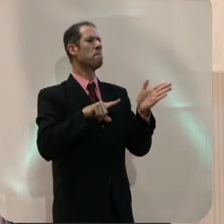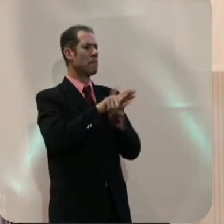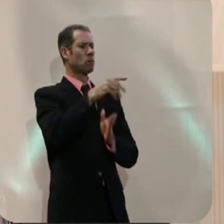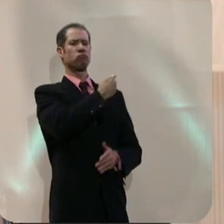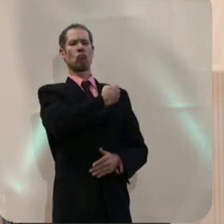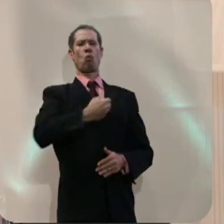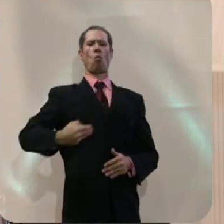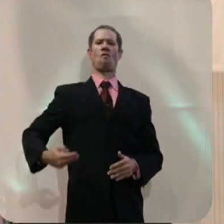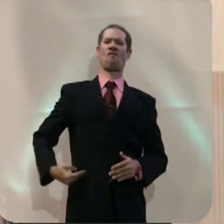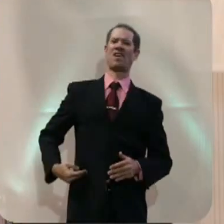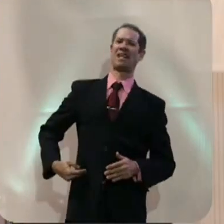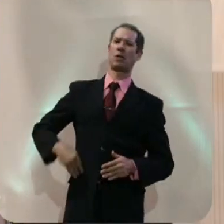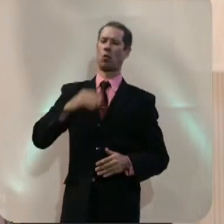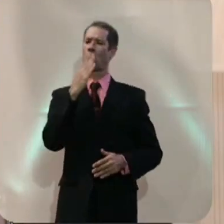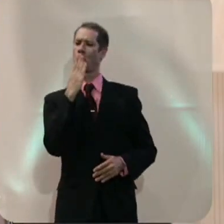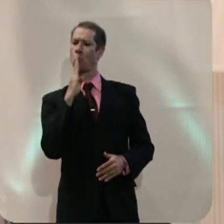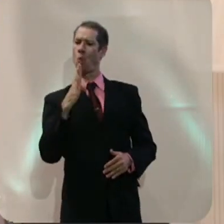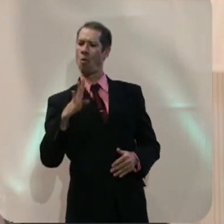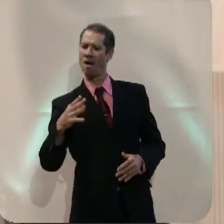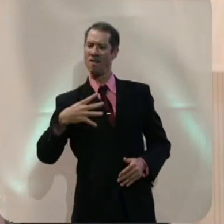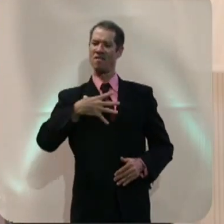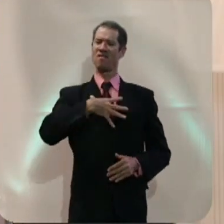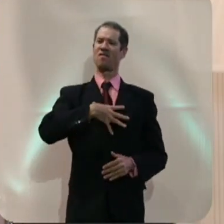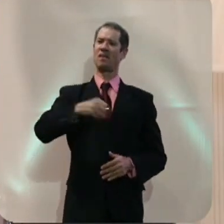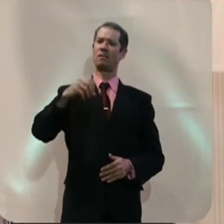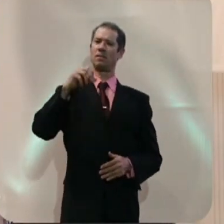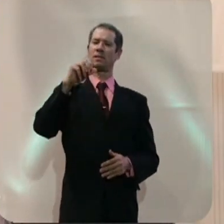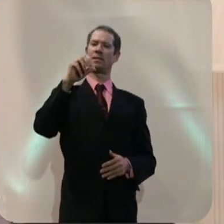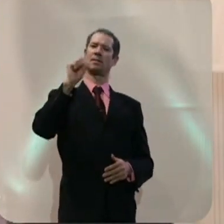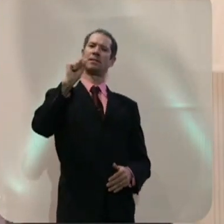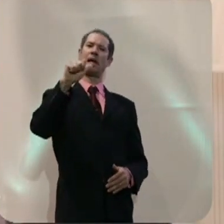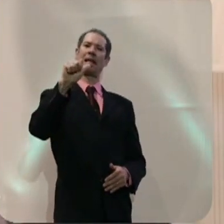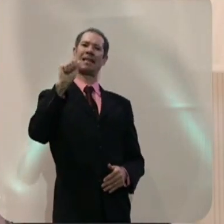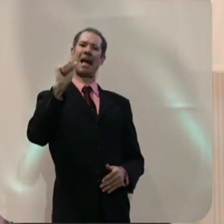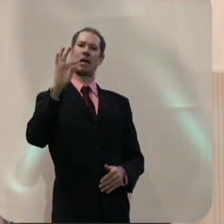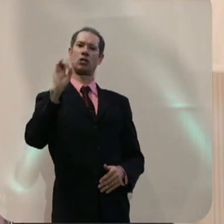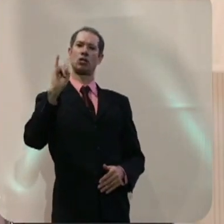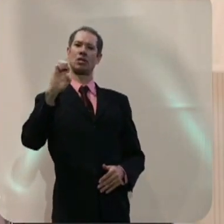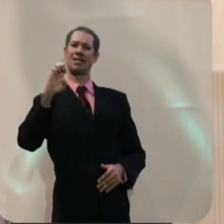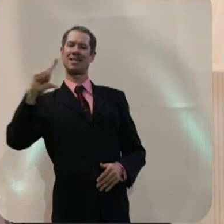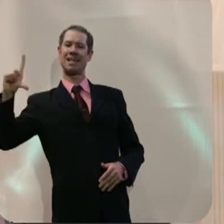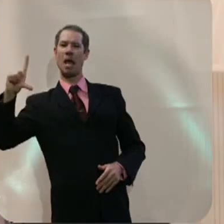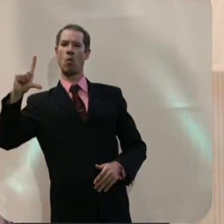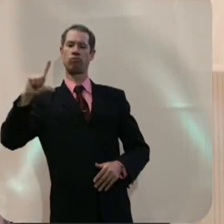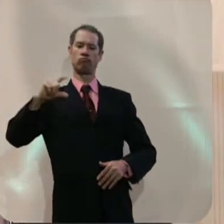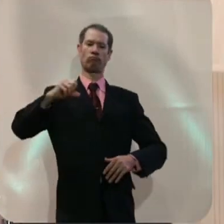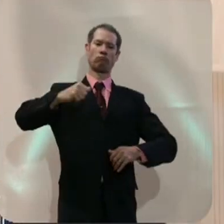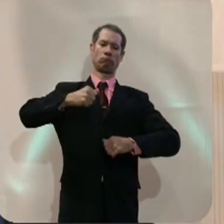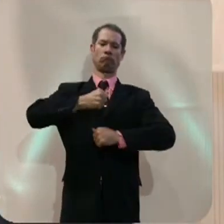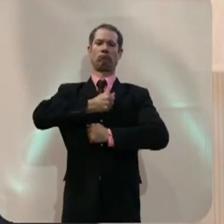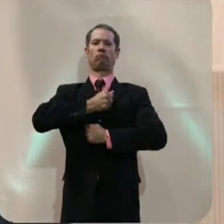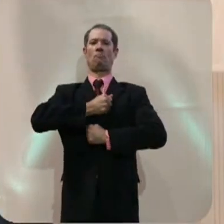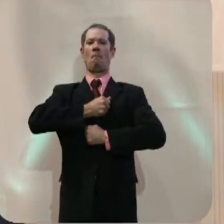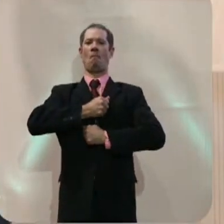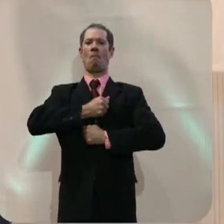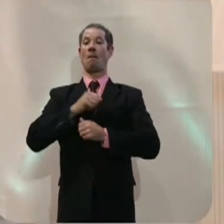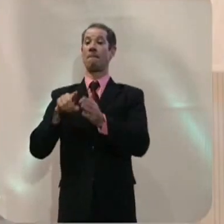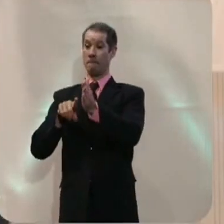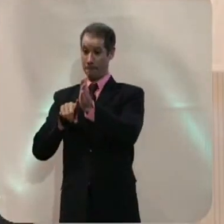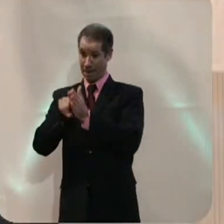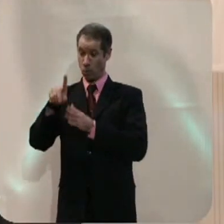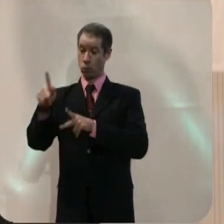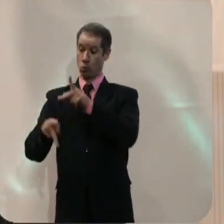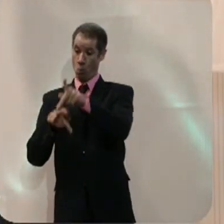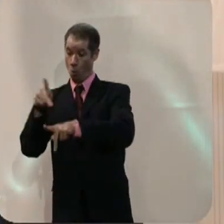Judá, Zorobabel, filho de Seatiel, ao sumo sacerdote Josué, filho de Josadaque, e ao restante do povo o